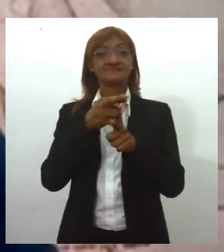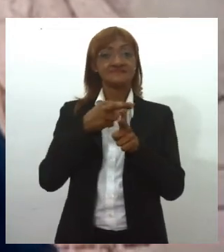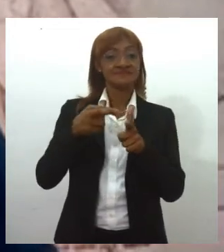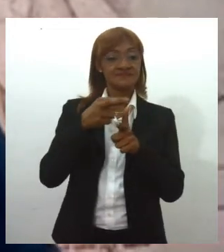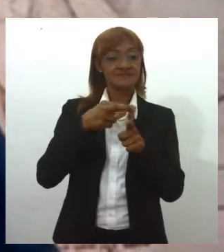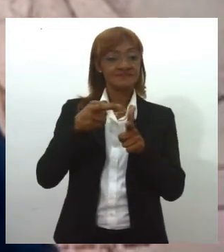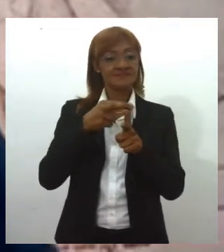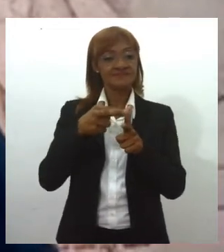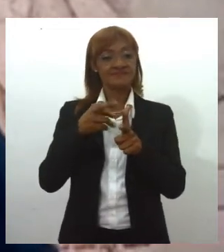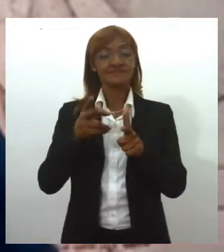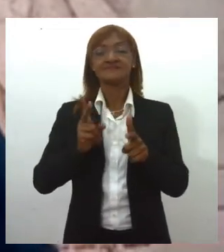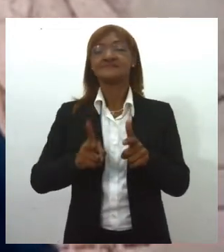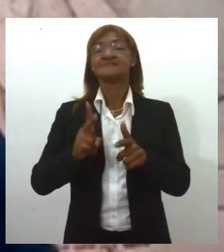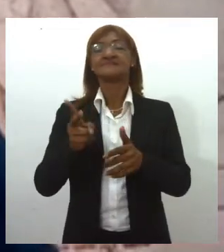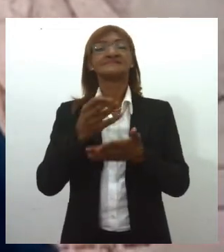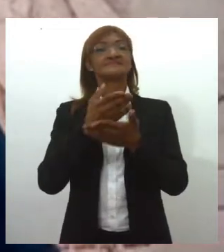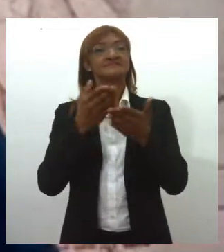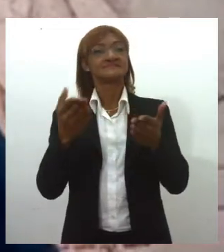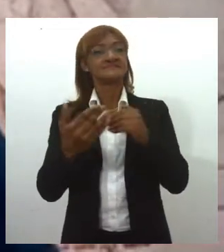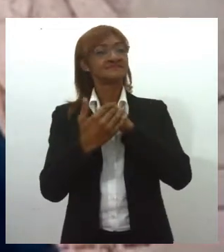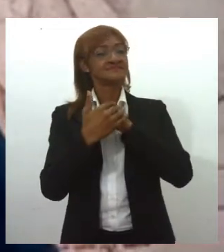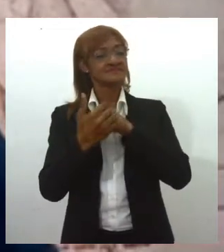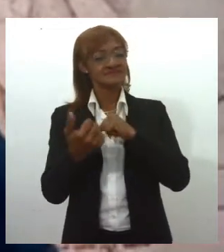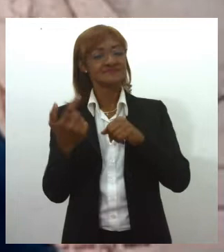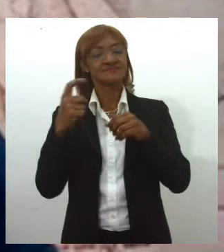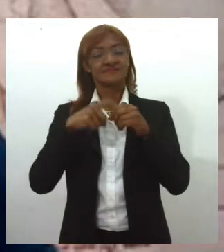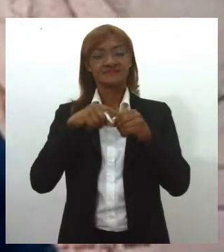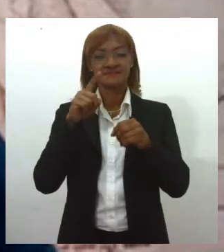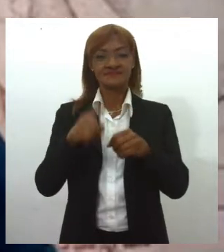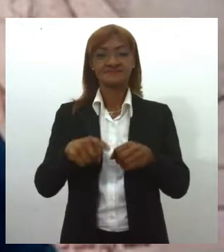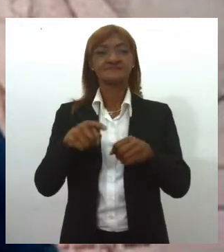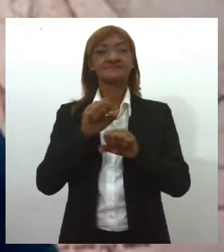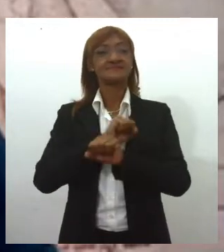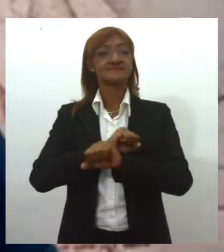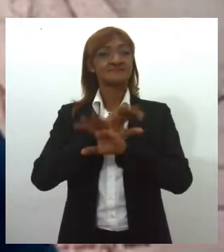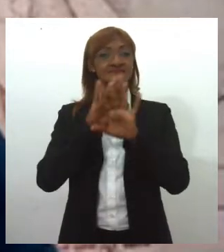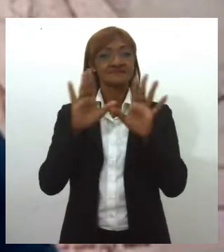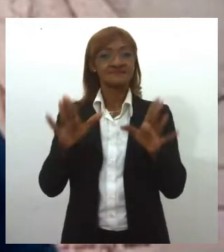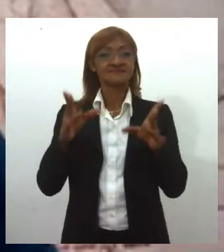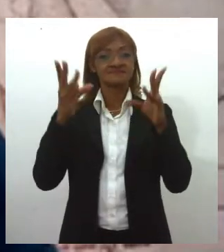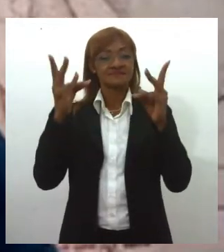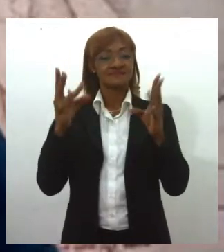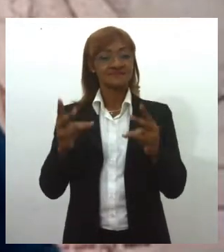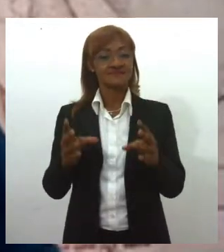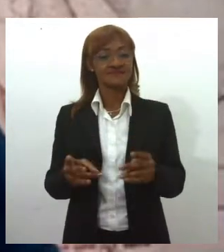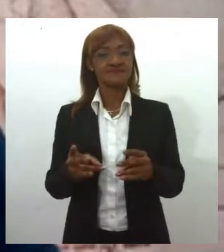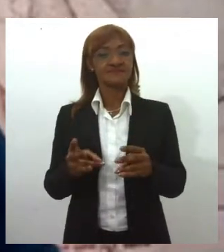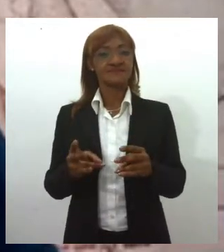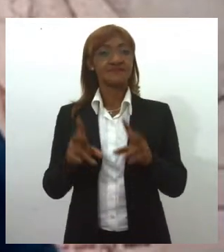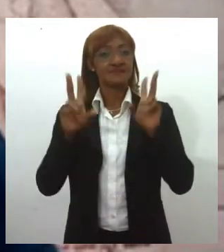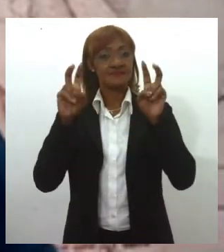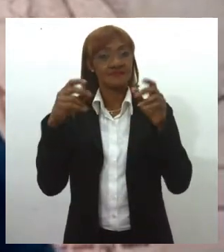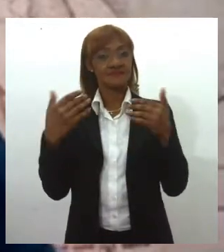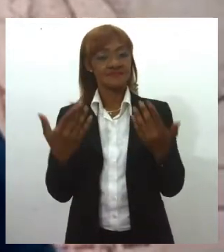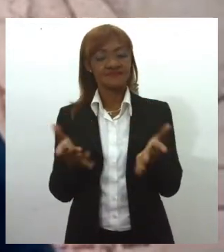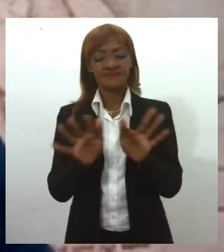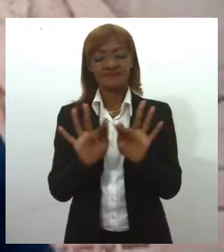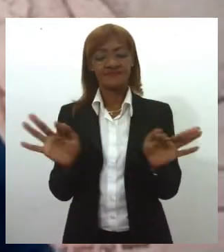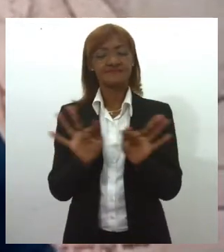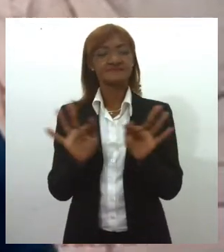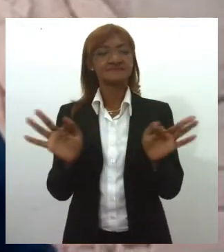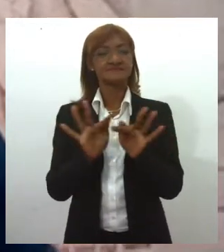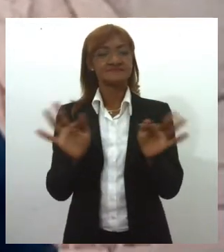aqui sempre que vocês precisarem para ajudar a esclarecer a população de uma maneira simples, com a